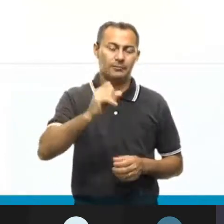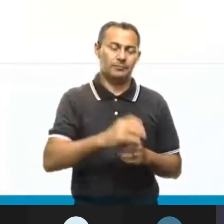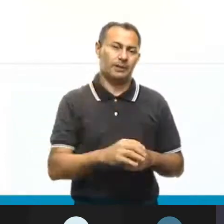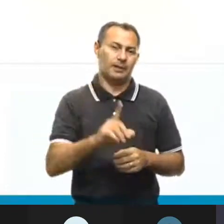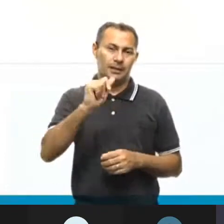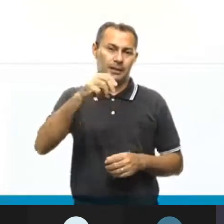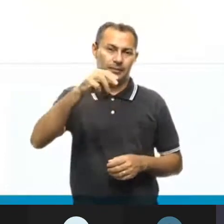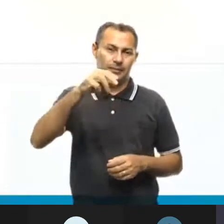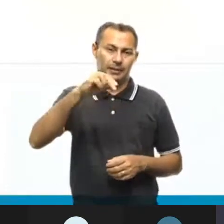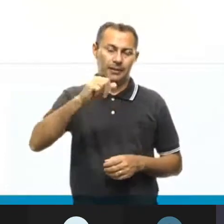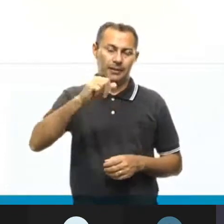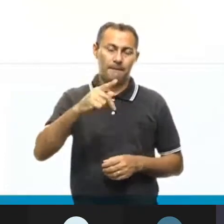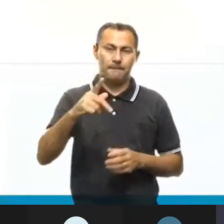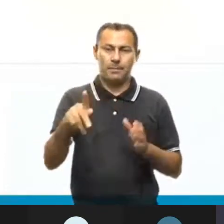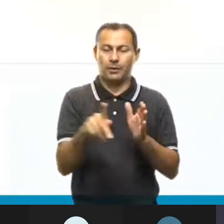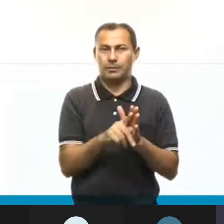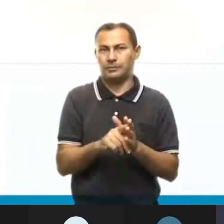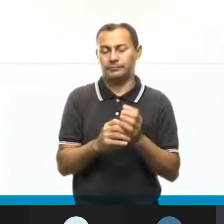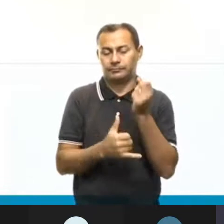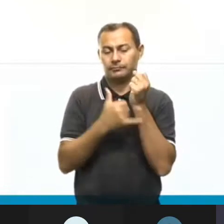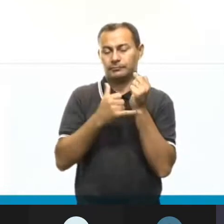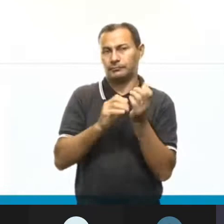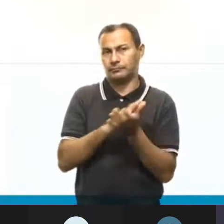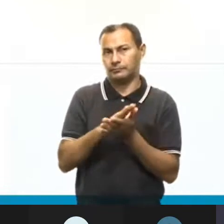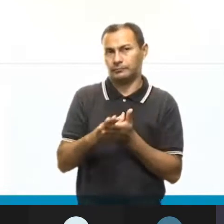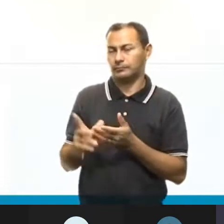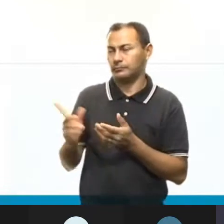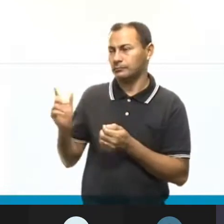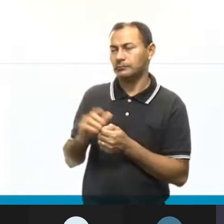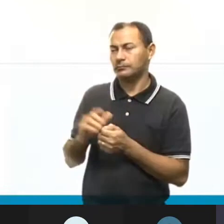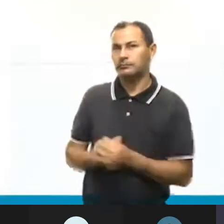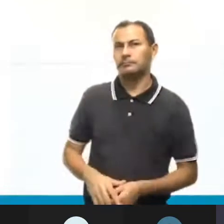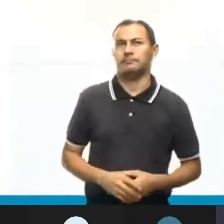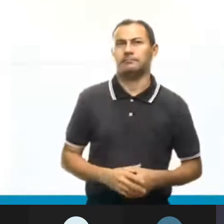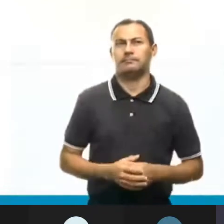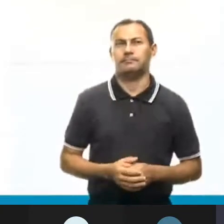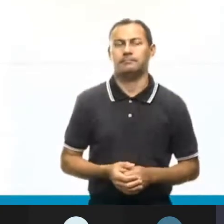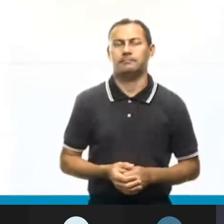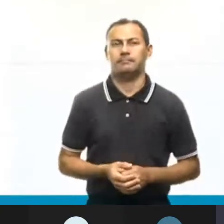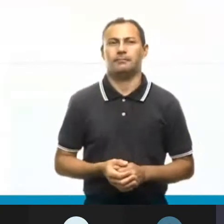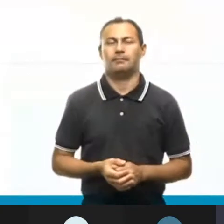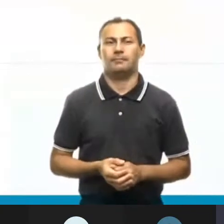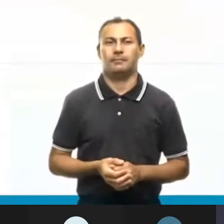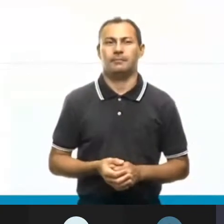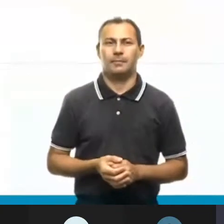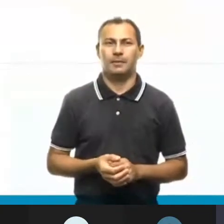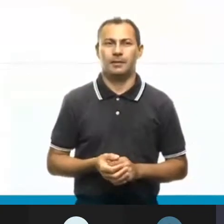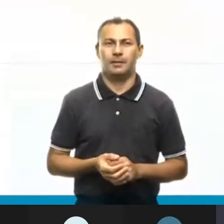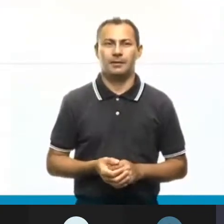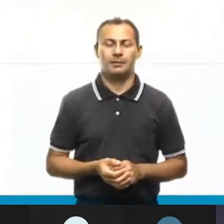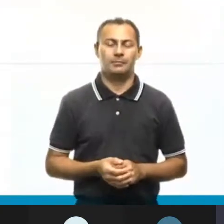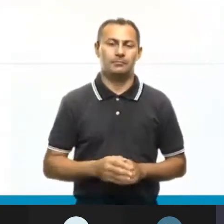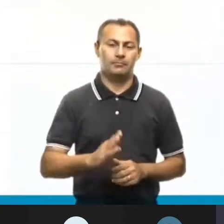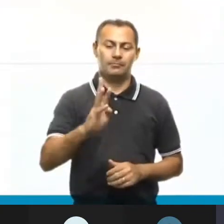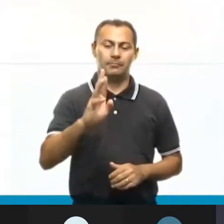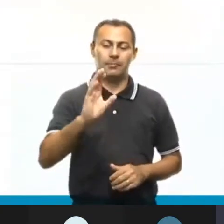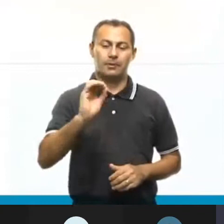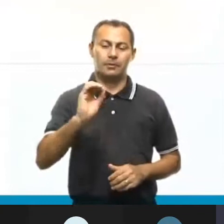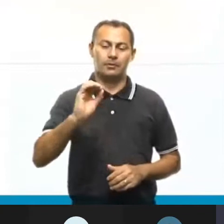lâmina própria, minha camada de músculo liso, tá? Aqui formando aqui. E esses